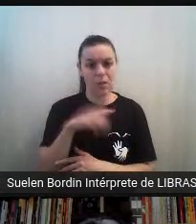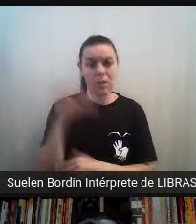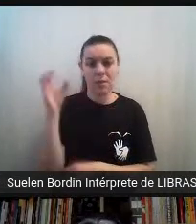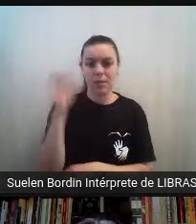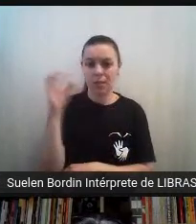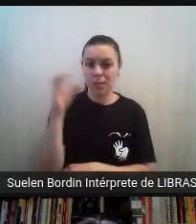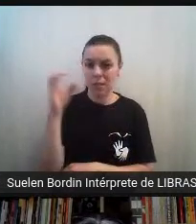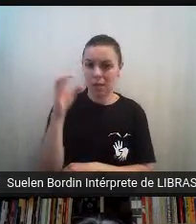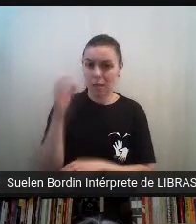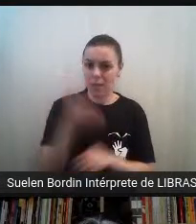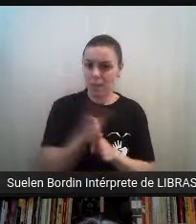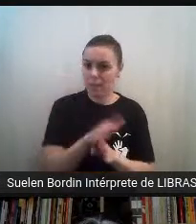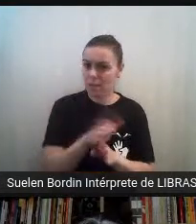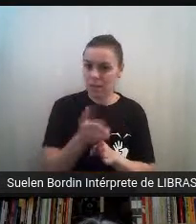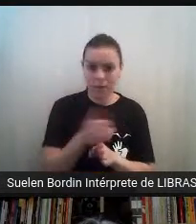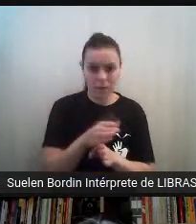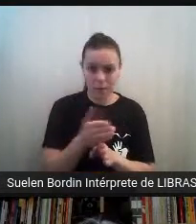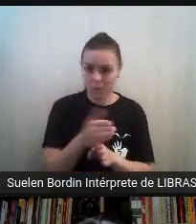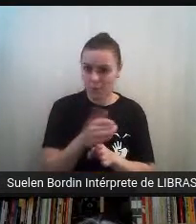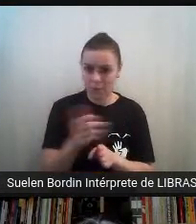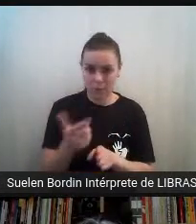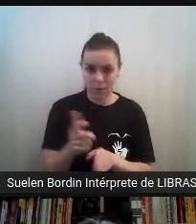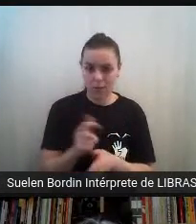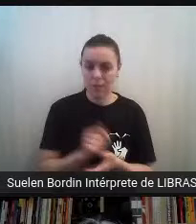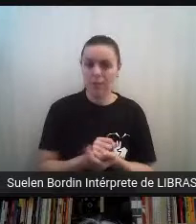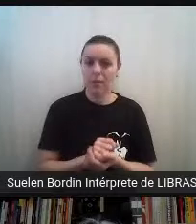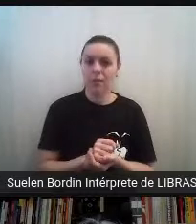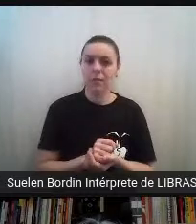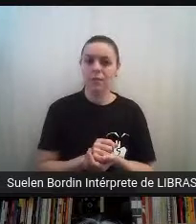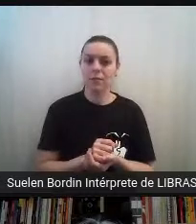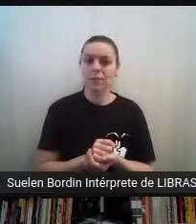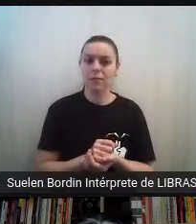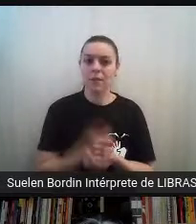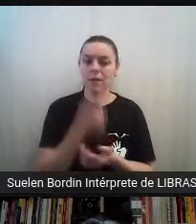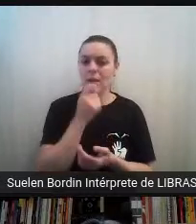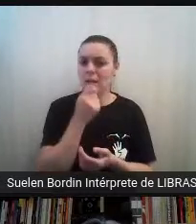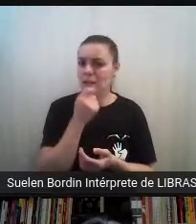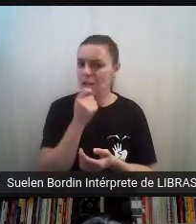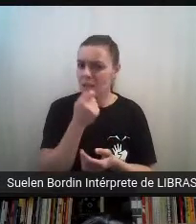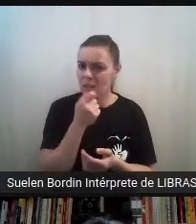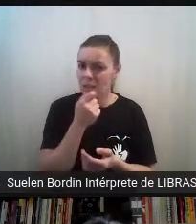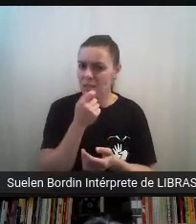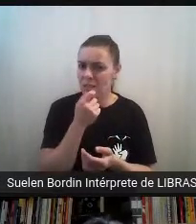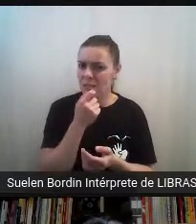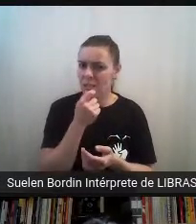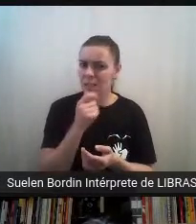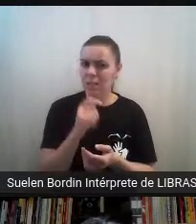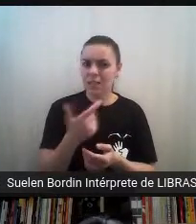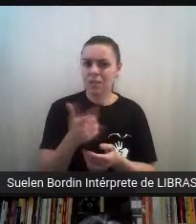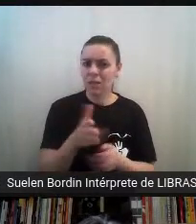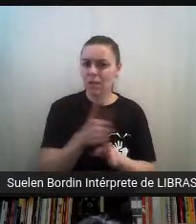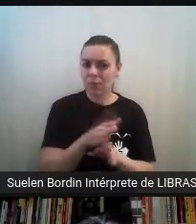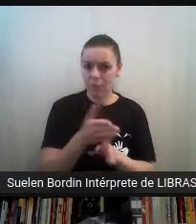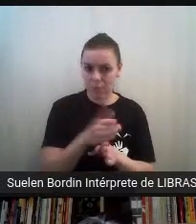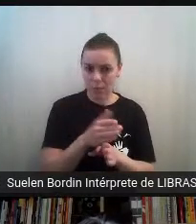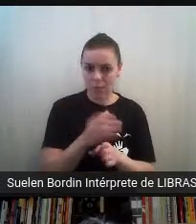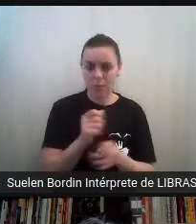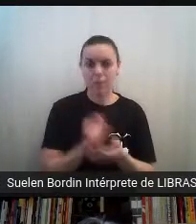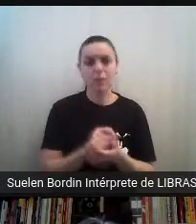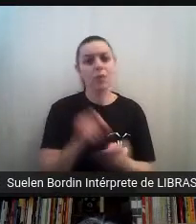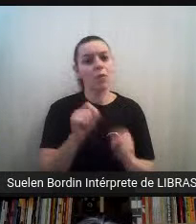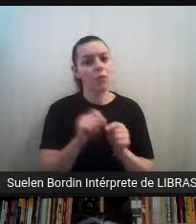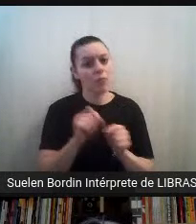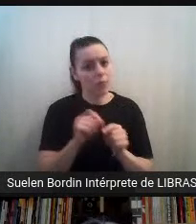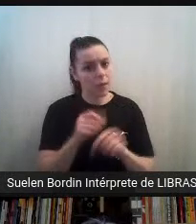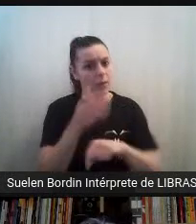Fronteiras, então tinha aquela iniciativa, acho que se chamava Inglês Sem Fronteiras, nas universidades federais, então eu fiz vários aqueles